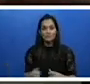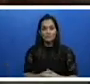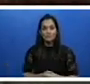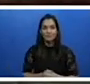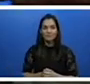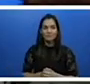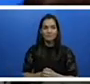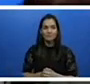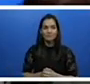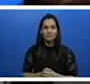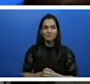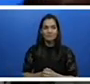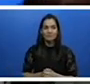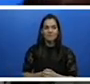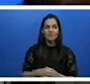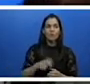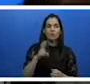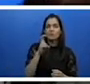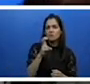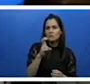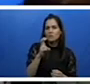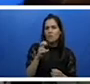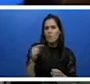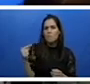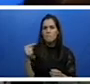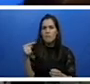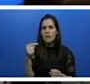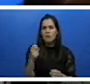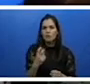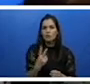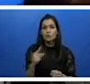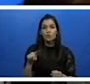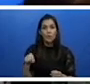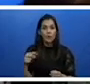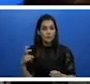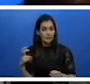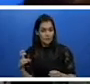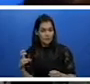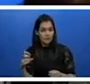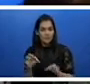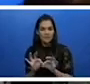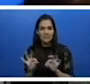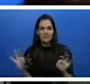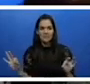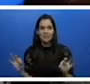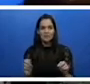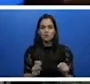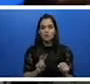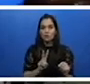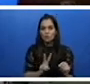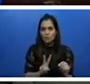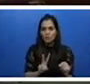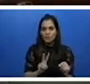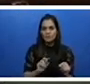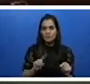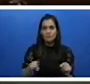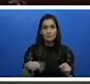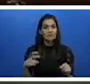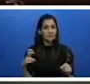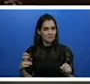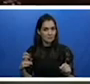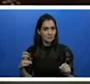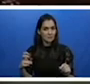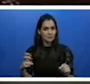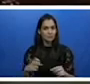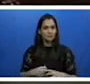menos 2,5, ela está, a escala dela, ó, 2 inteiros e 5 décimos. Se eu